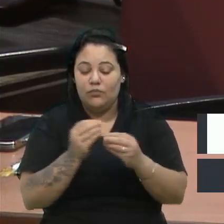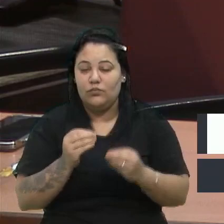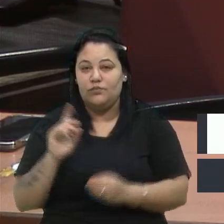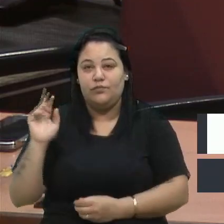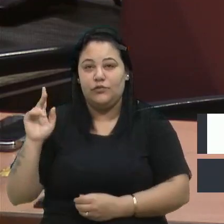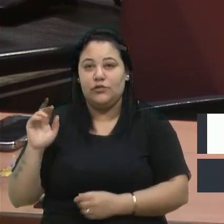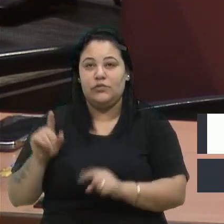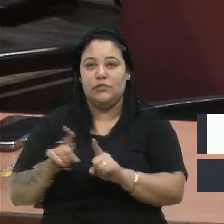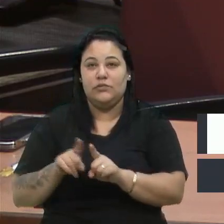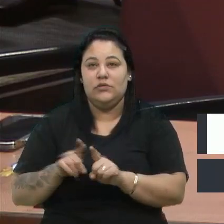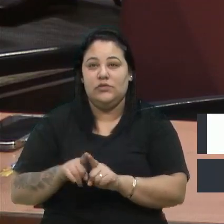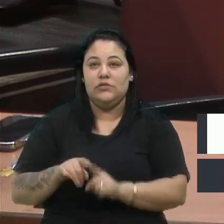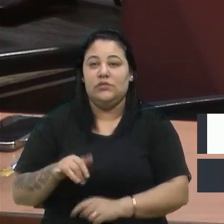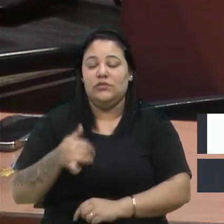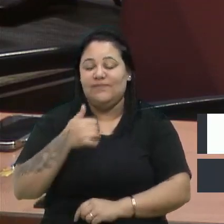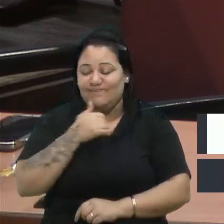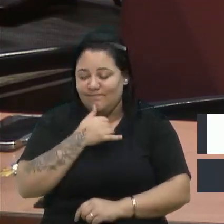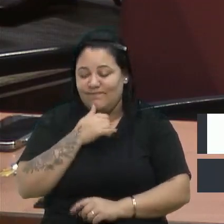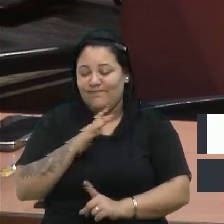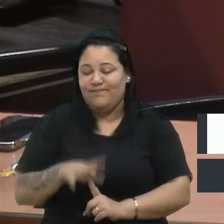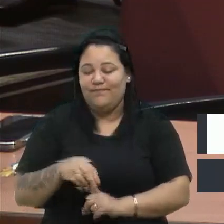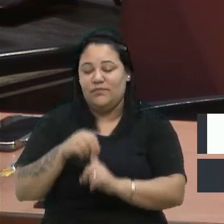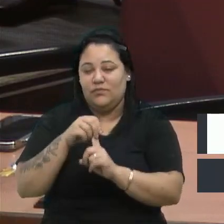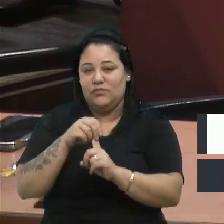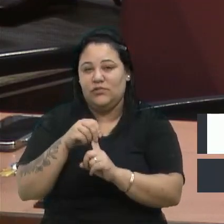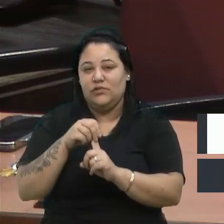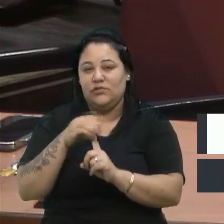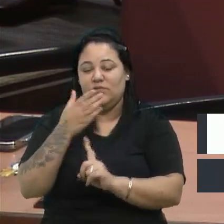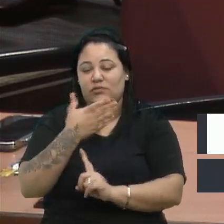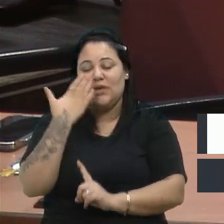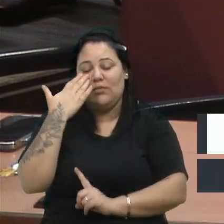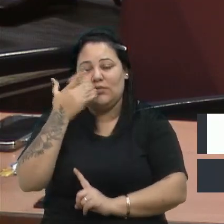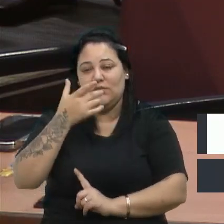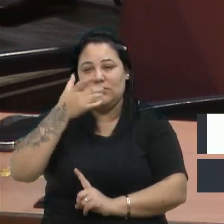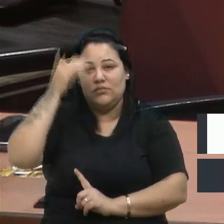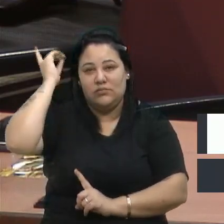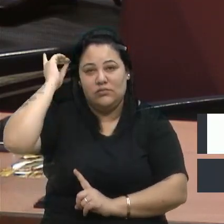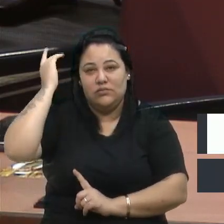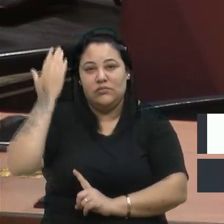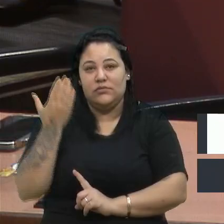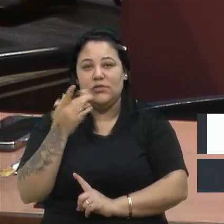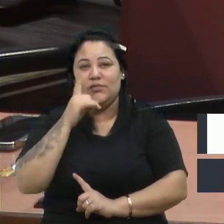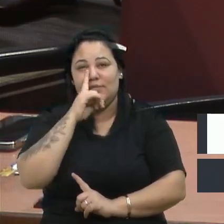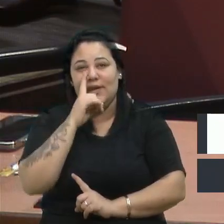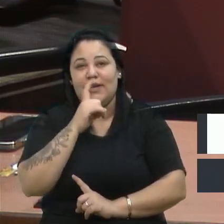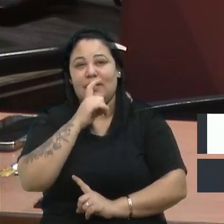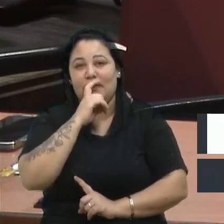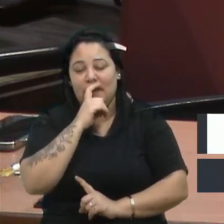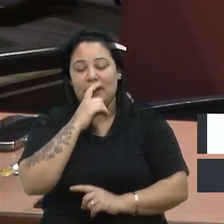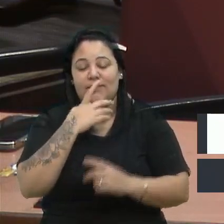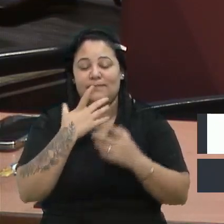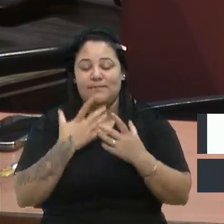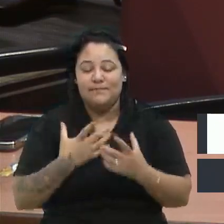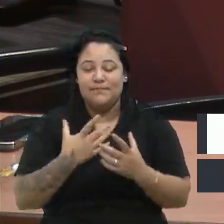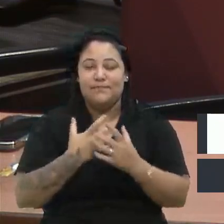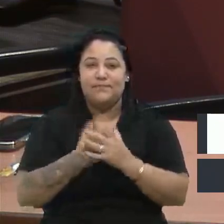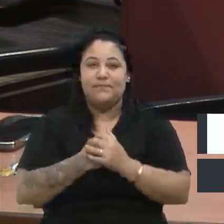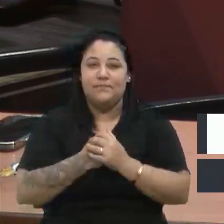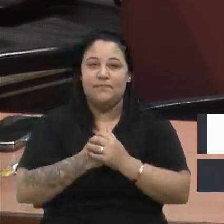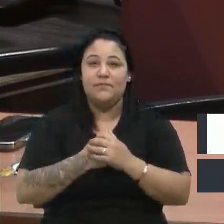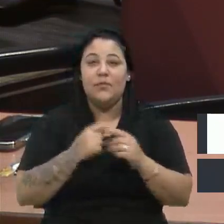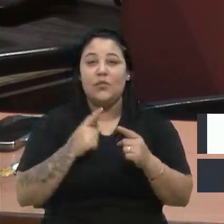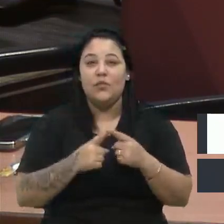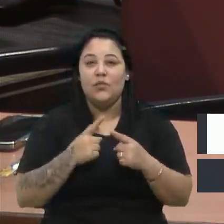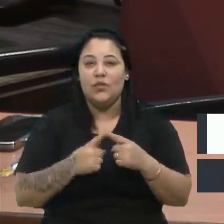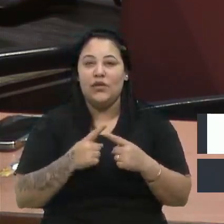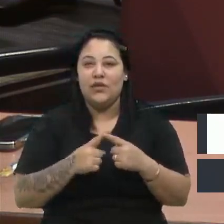a tristeza principalmente, colega Lucas, dos pais por estar ali